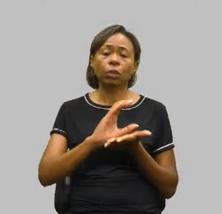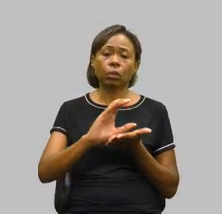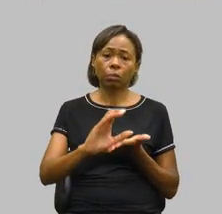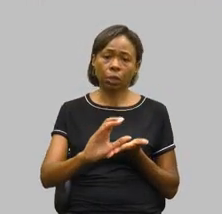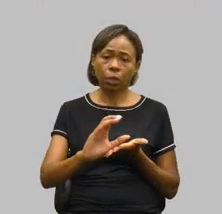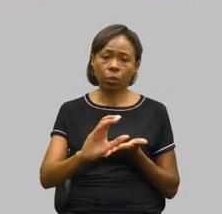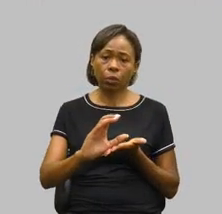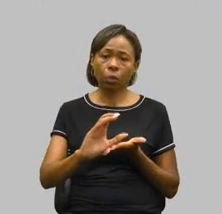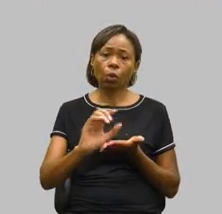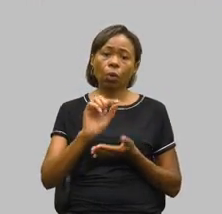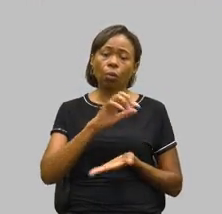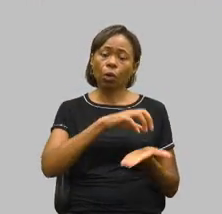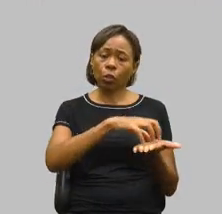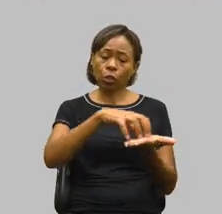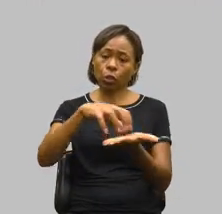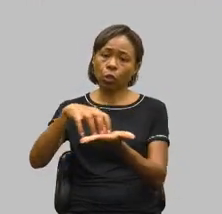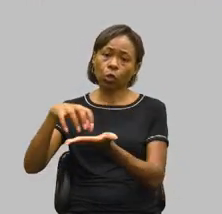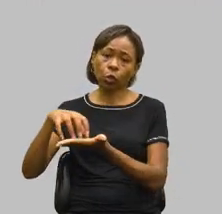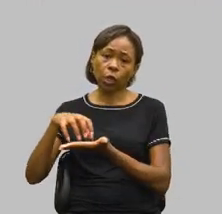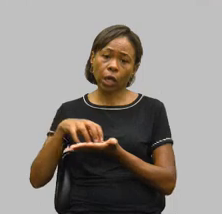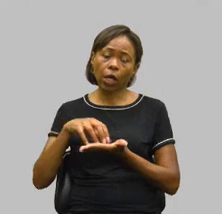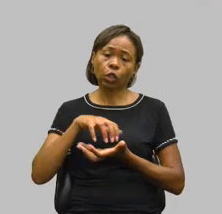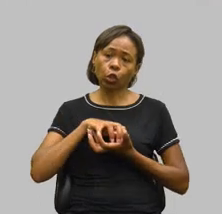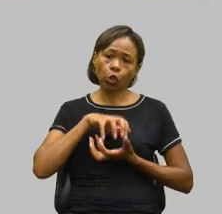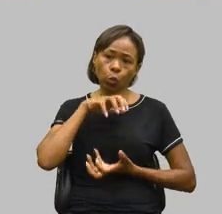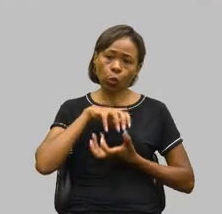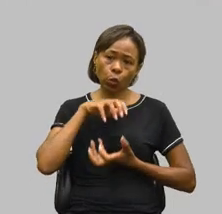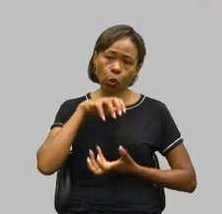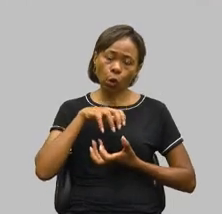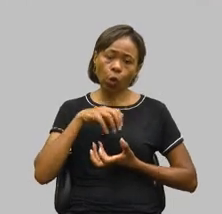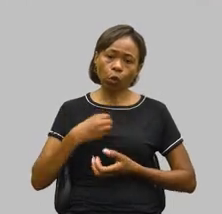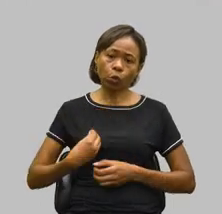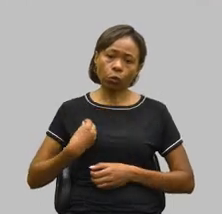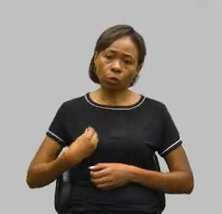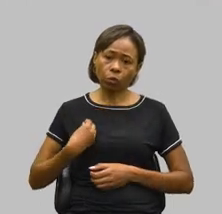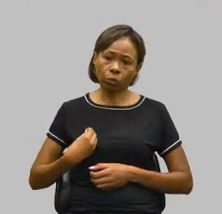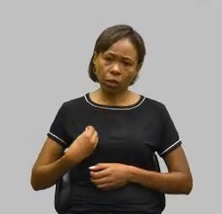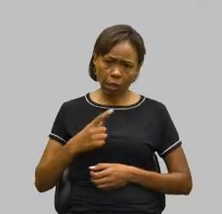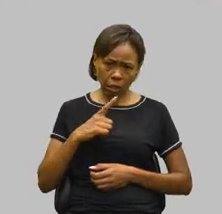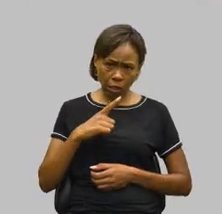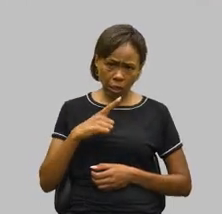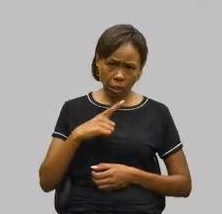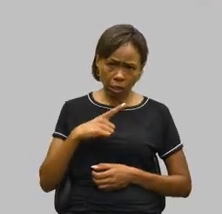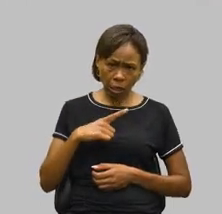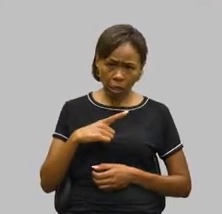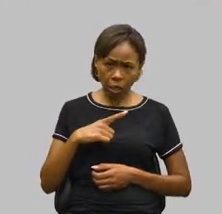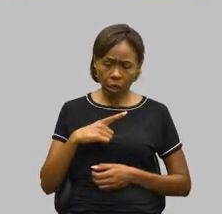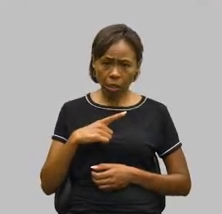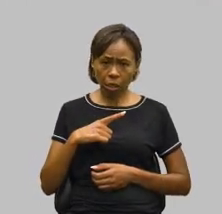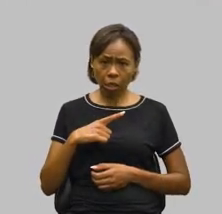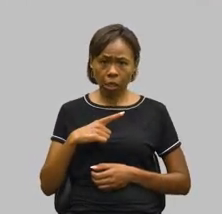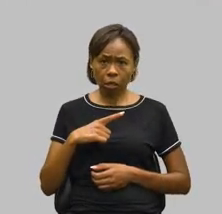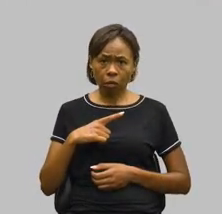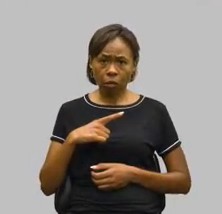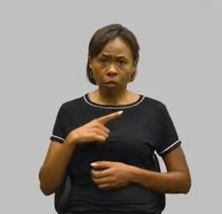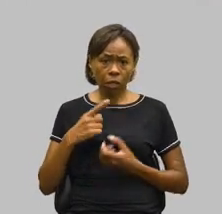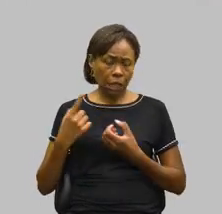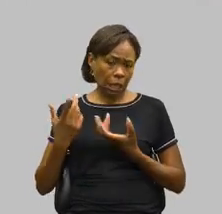junto às unidades de longa permanência para idosos né se tem algum eixo se são cidades acima de tantos